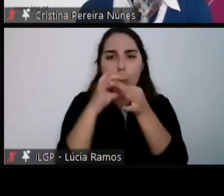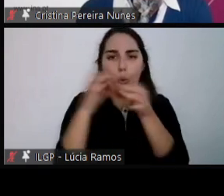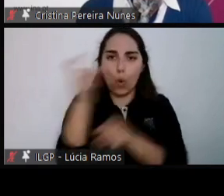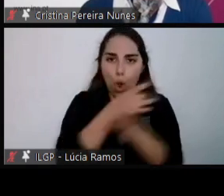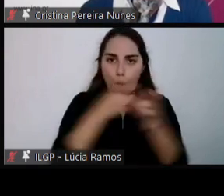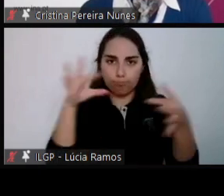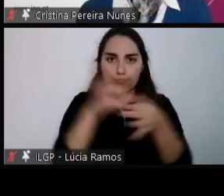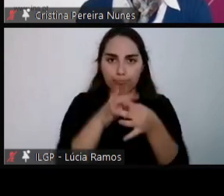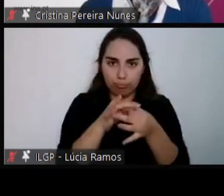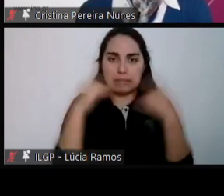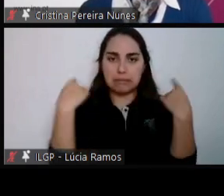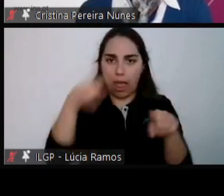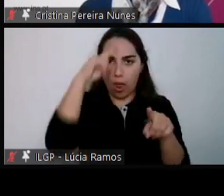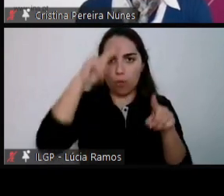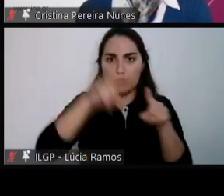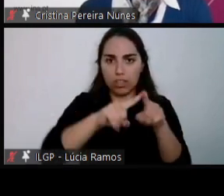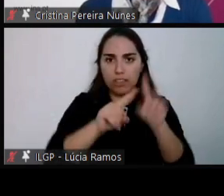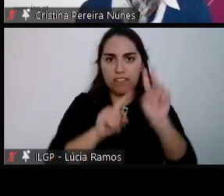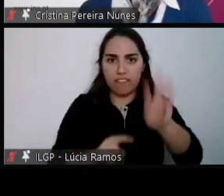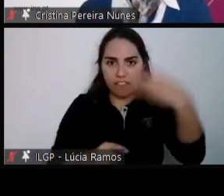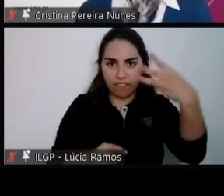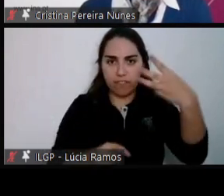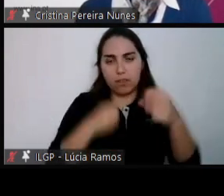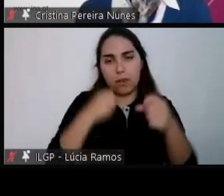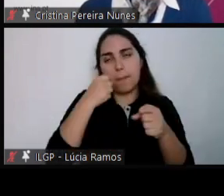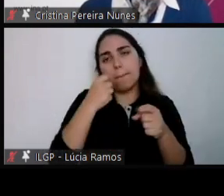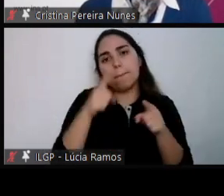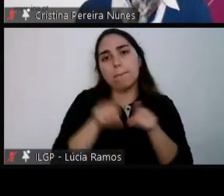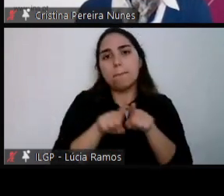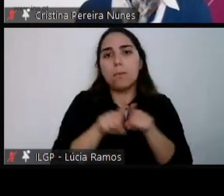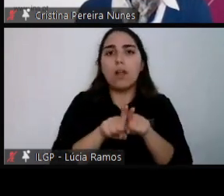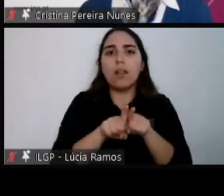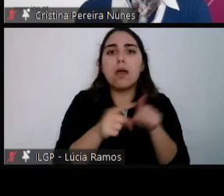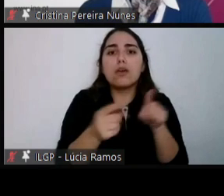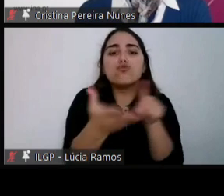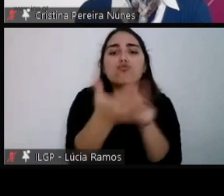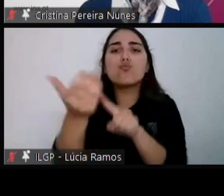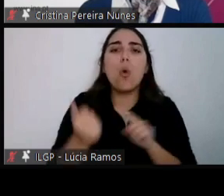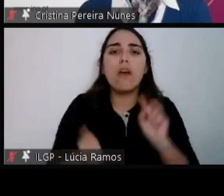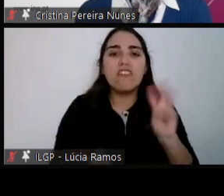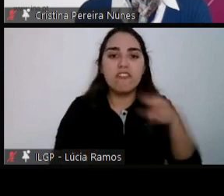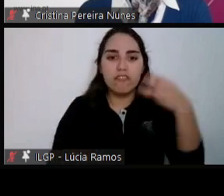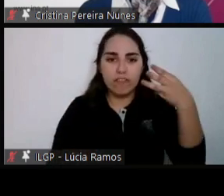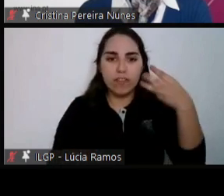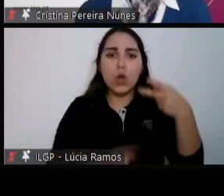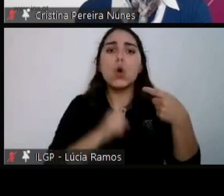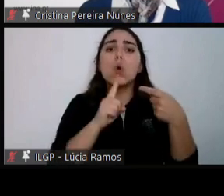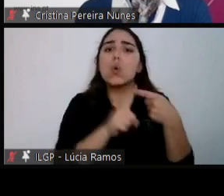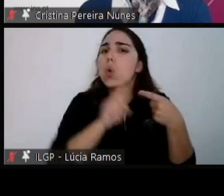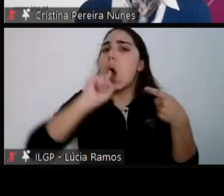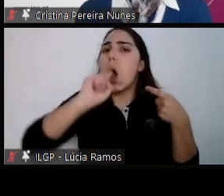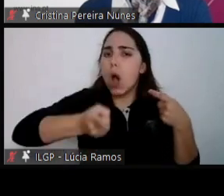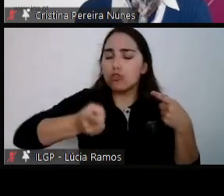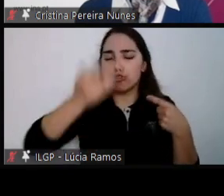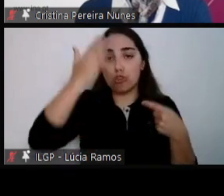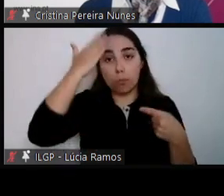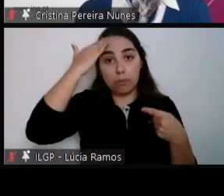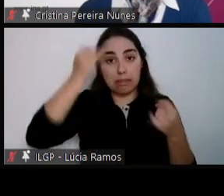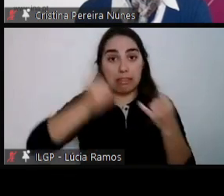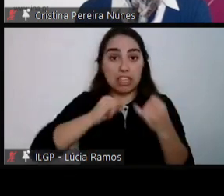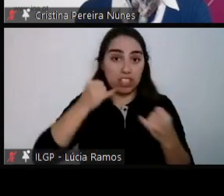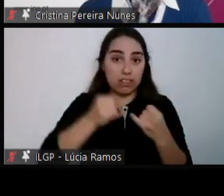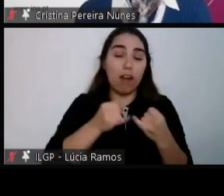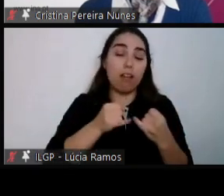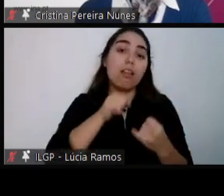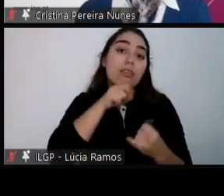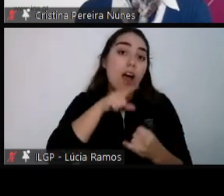3 grandes metas para toda a União Europeia. Um deles é que os skills digitais, os básicos, cheguem a 80% da população, não